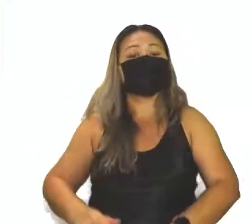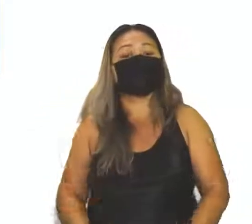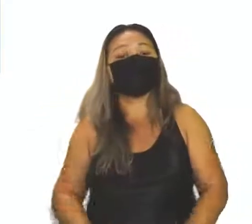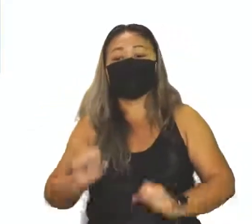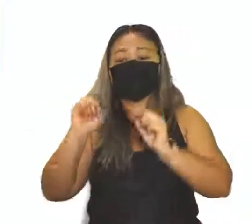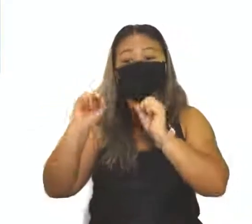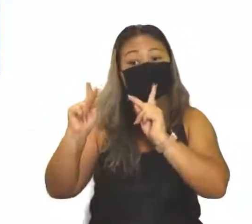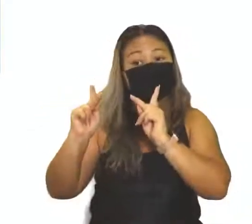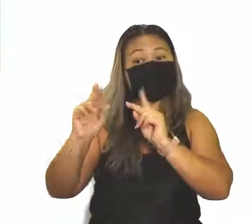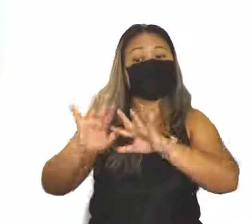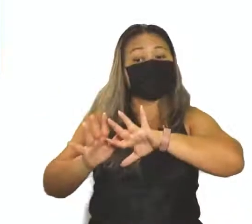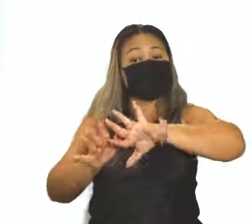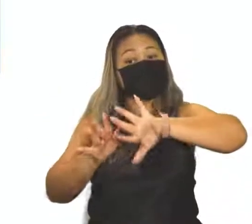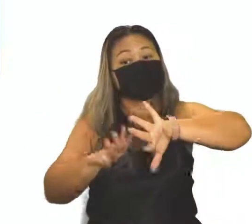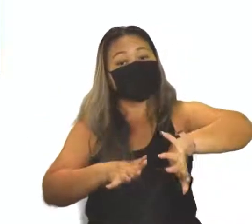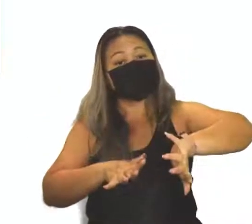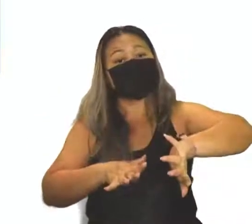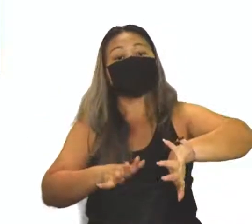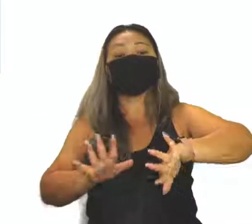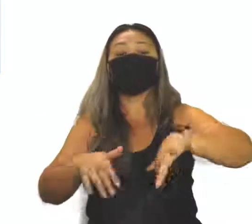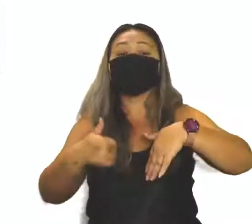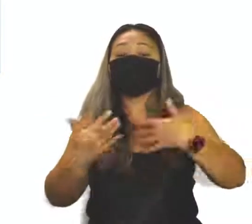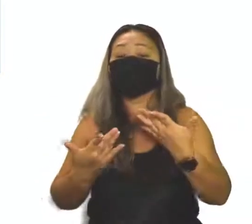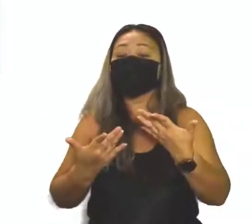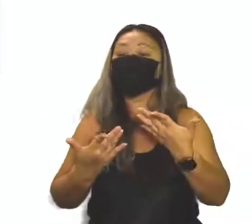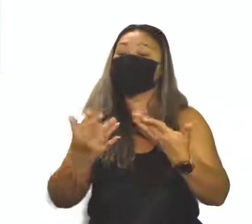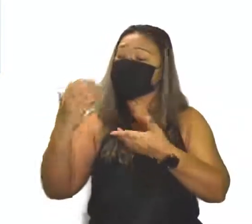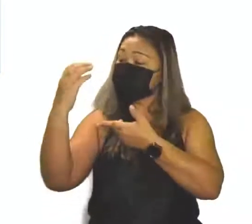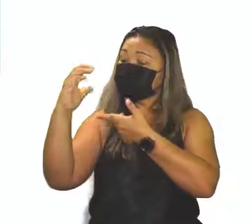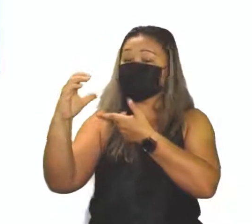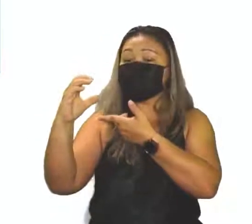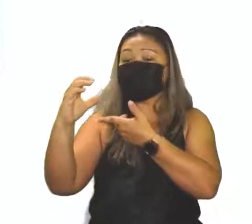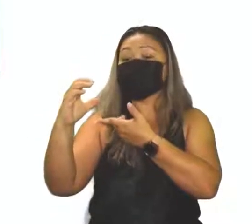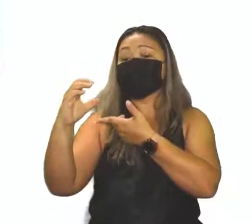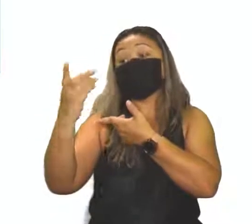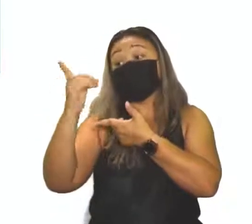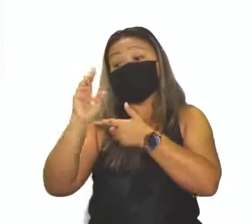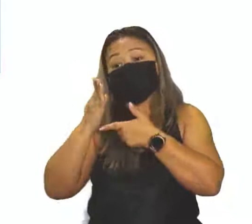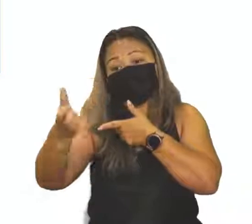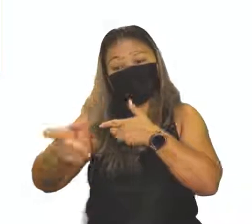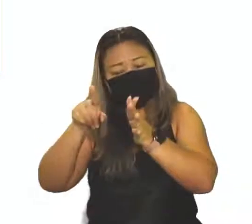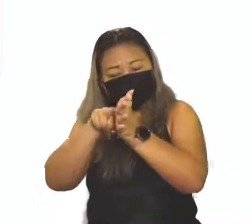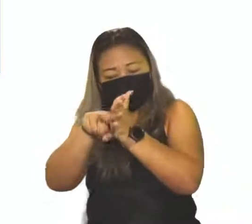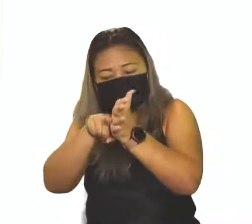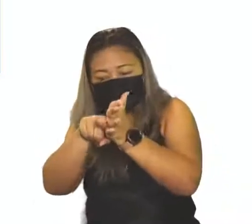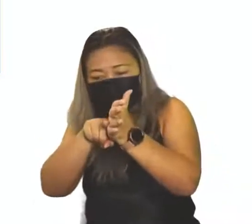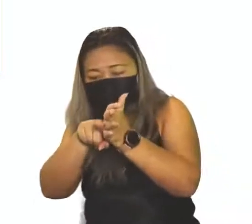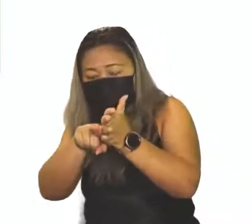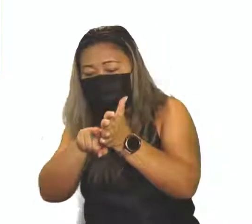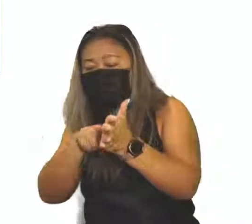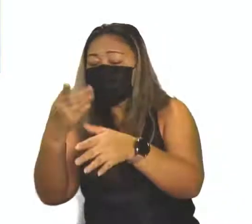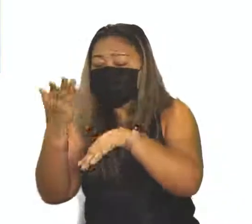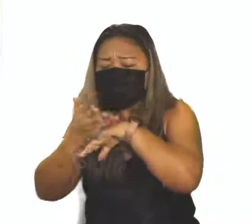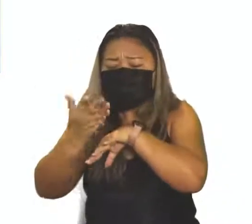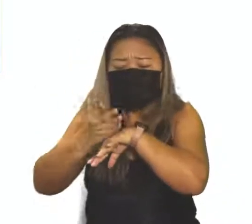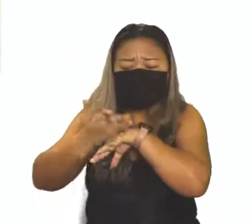Ok? Diferente da ciência. A ciência também reflete, mas é no modo de investigação através das